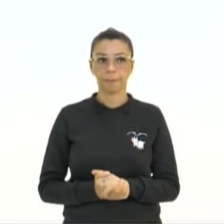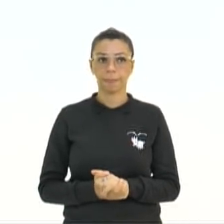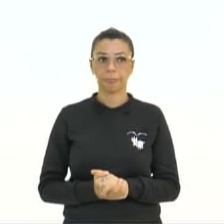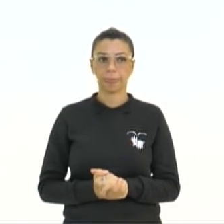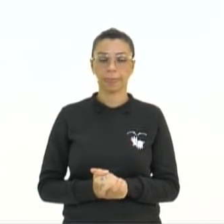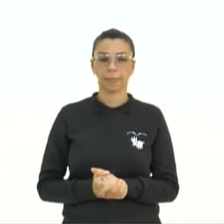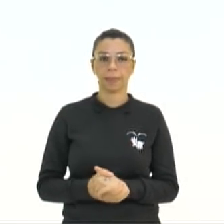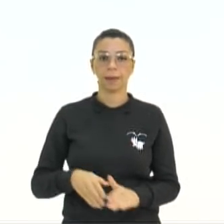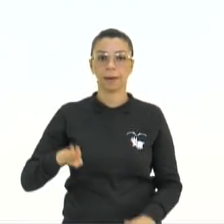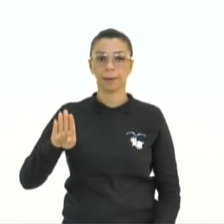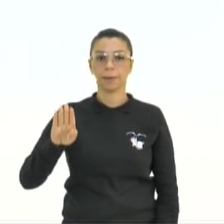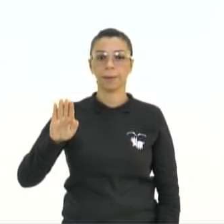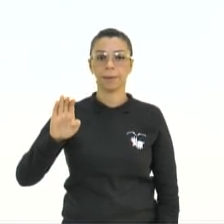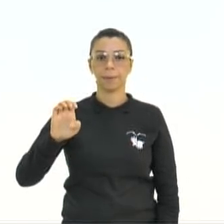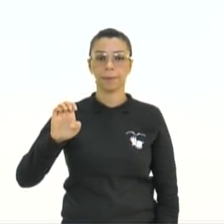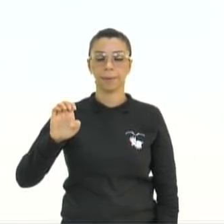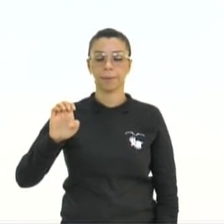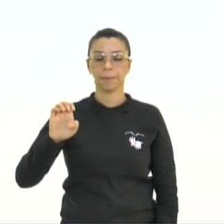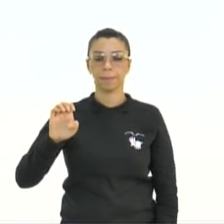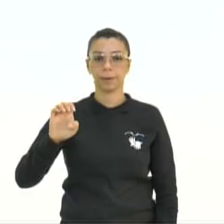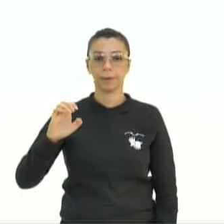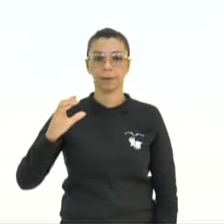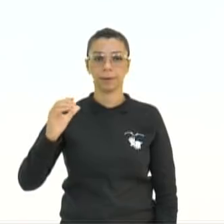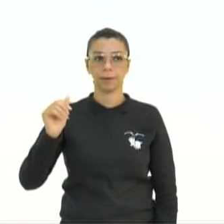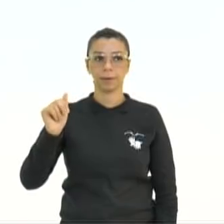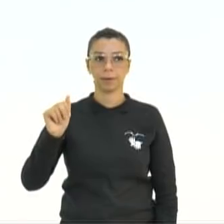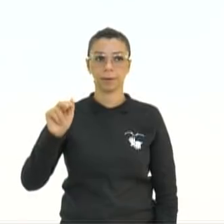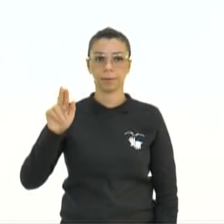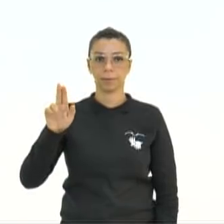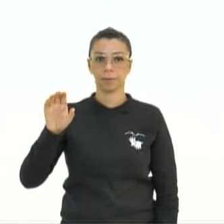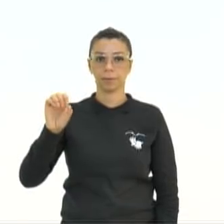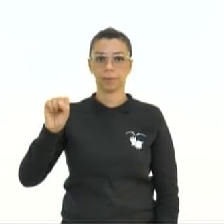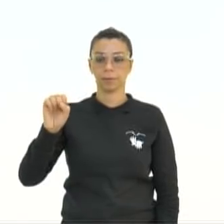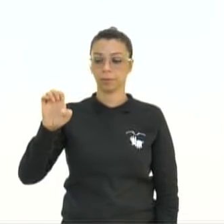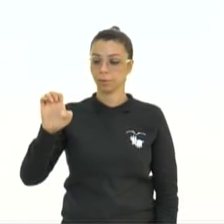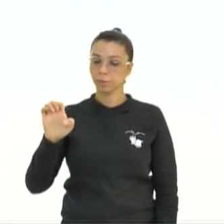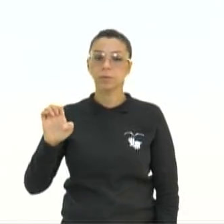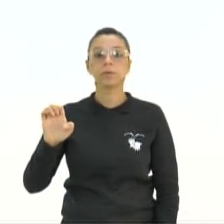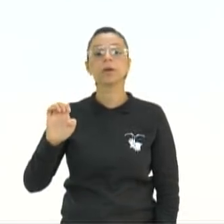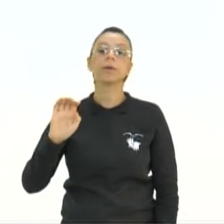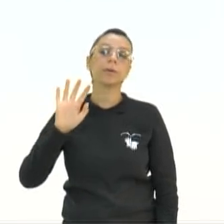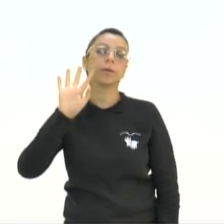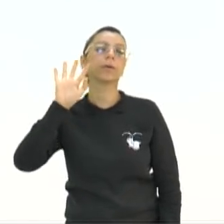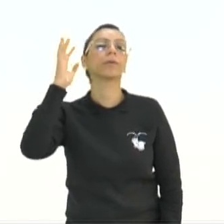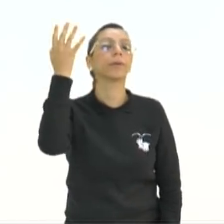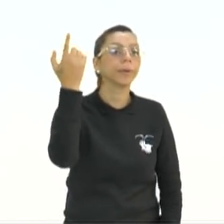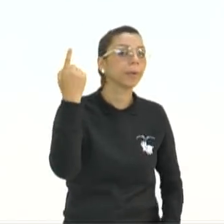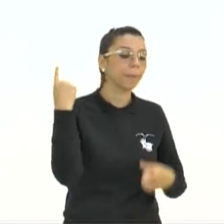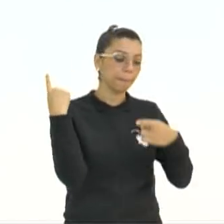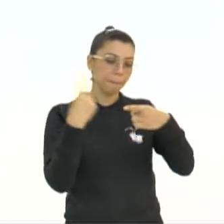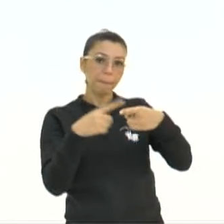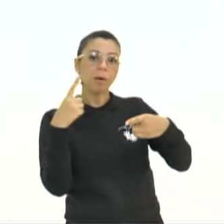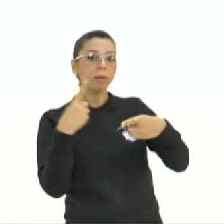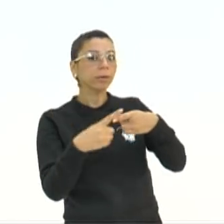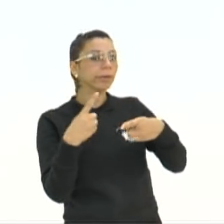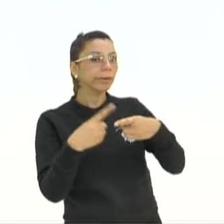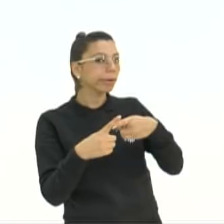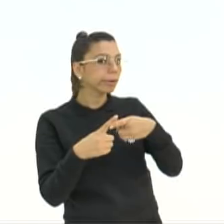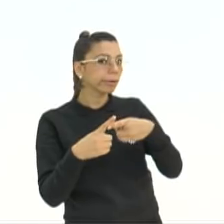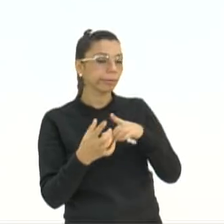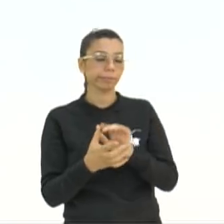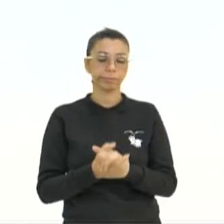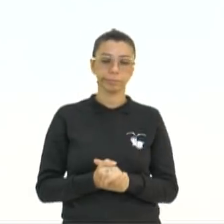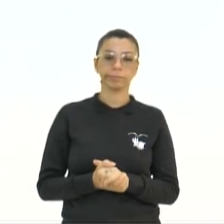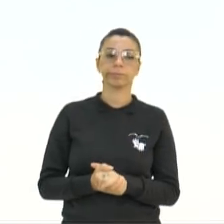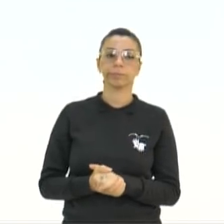Because apresenta uma explicação ou razão de uma situação e equivale ao porquê em português. Lembra?